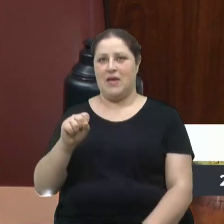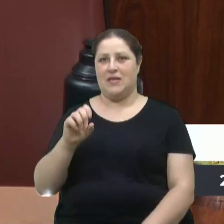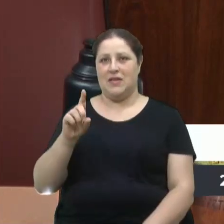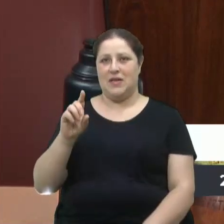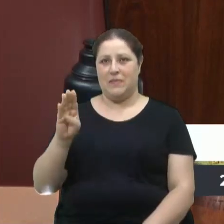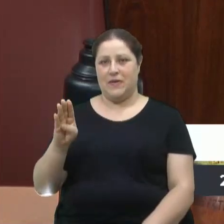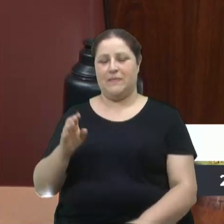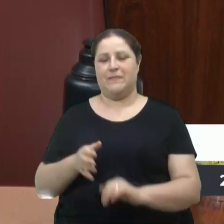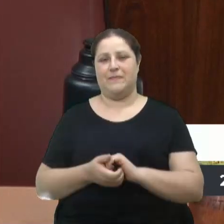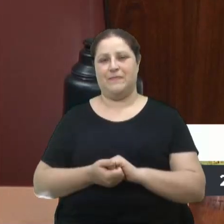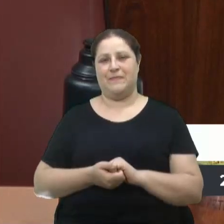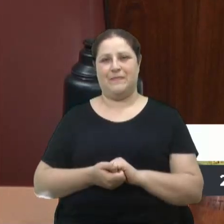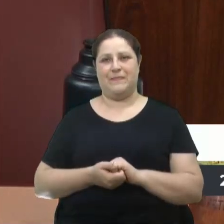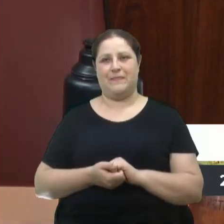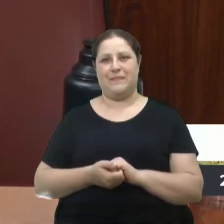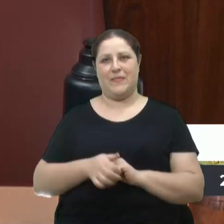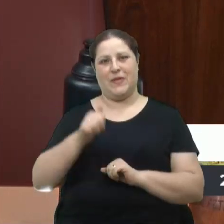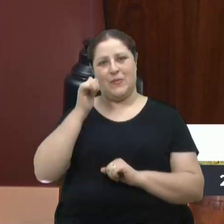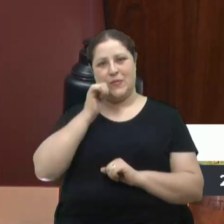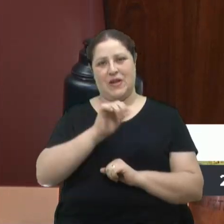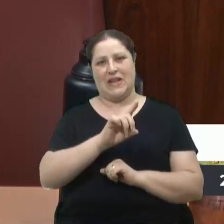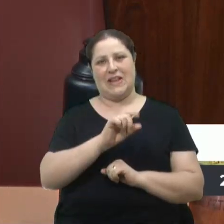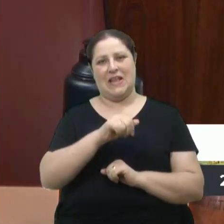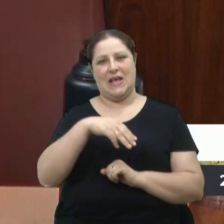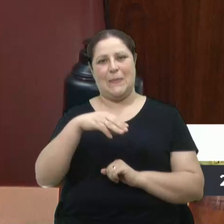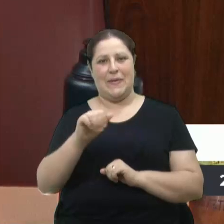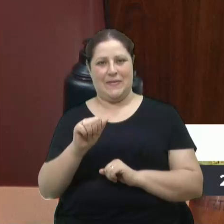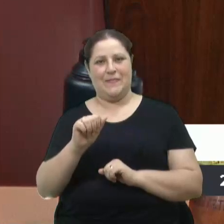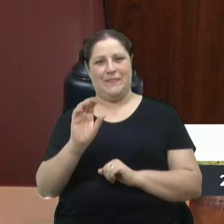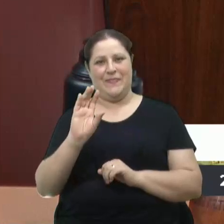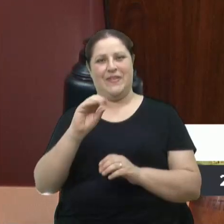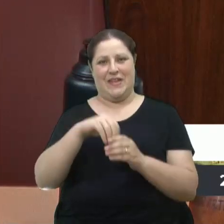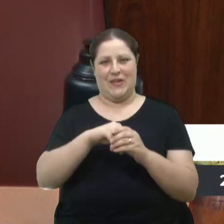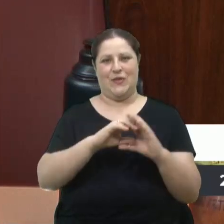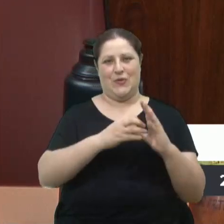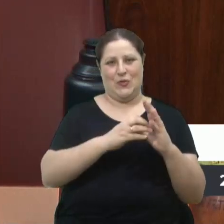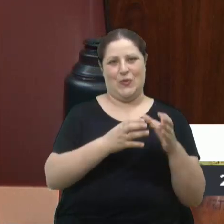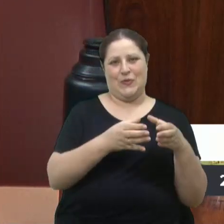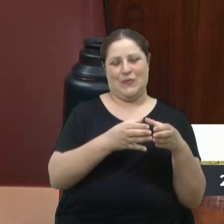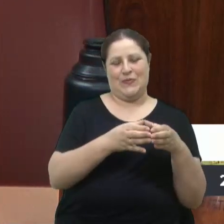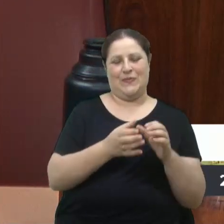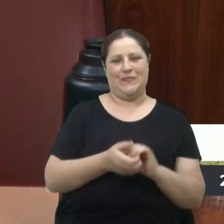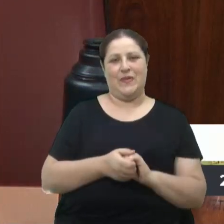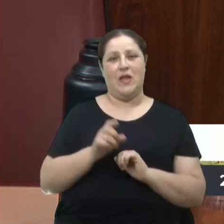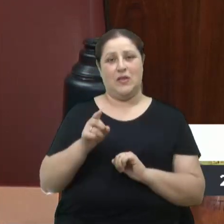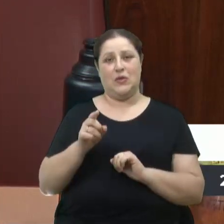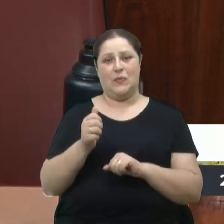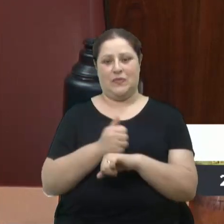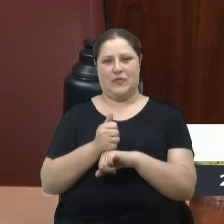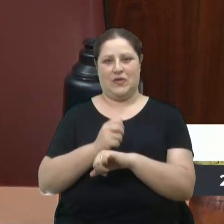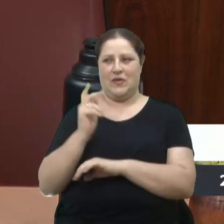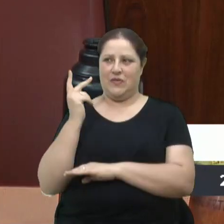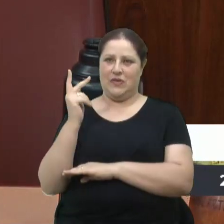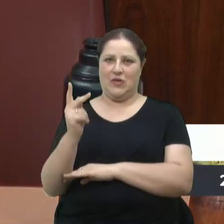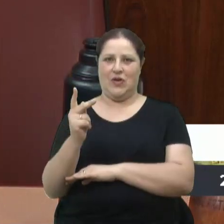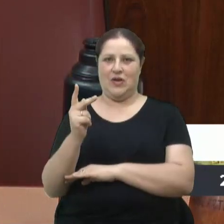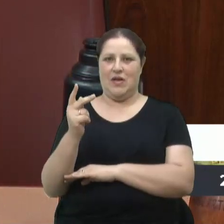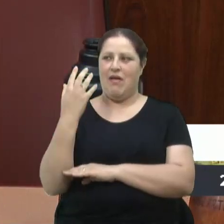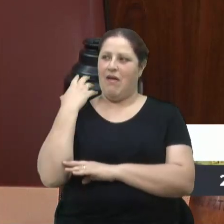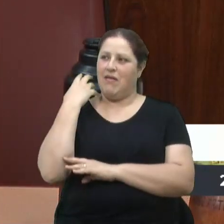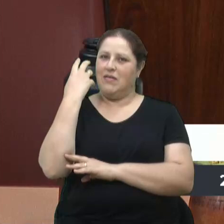duas mulheres, ambas, né? Ambas bancadas. Mas a senhora, como historiadora, faz um resgate